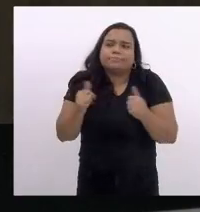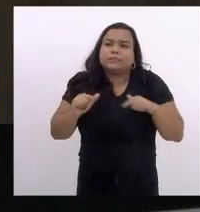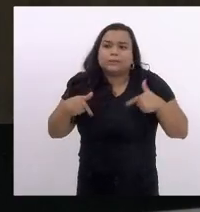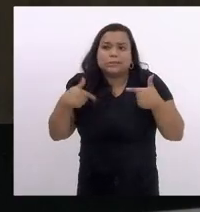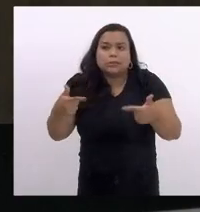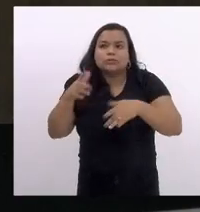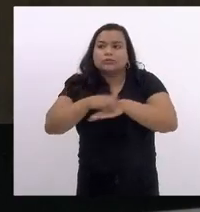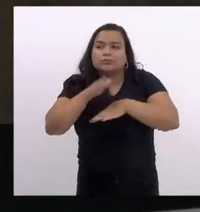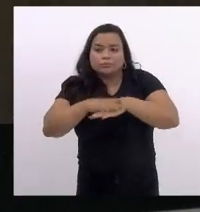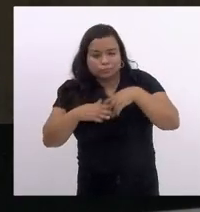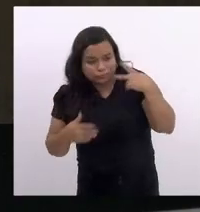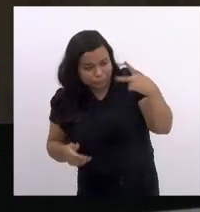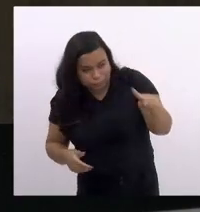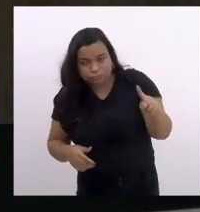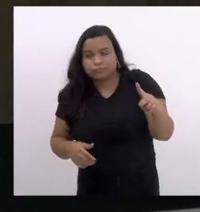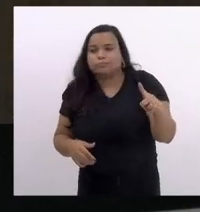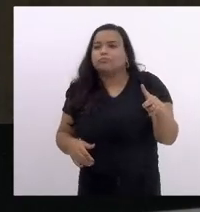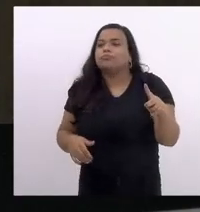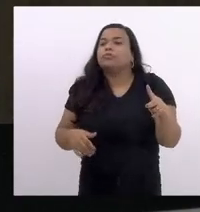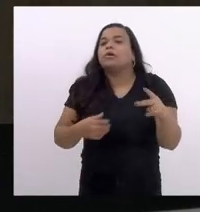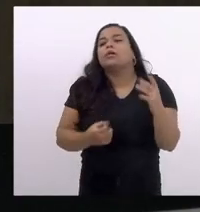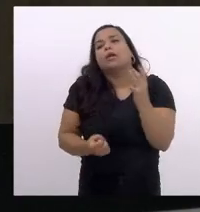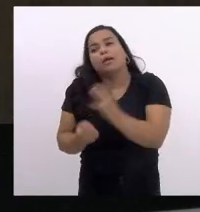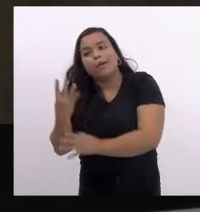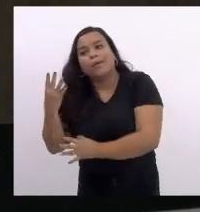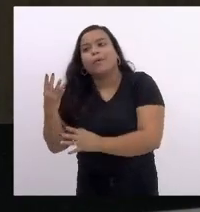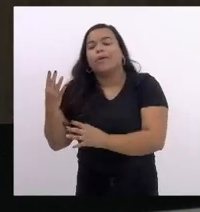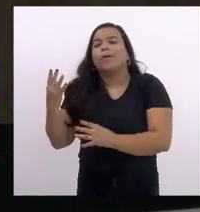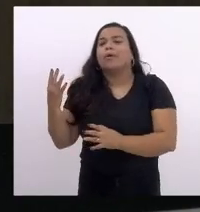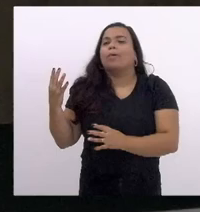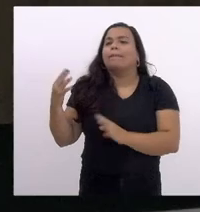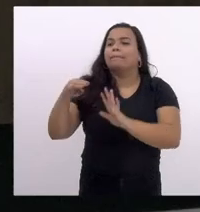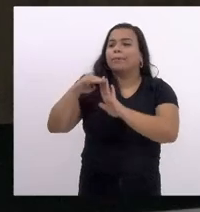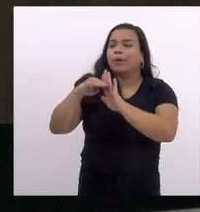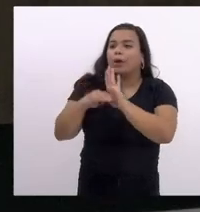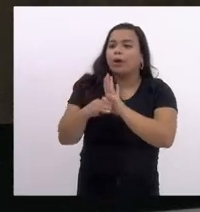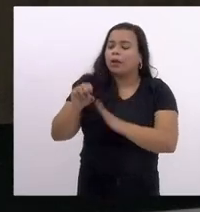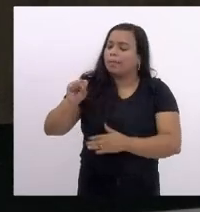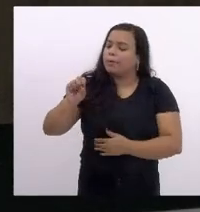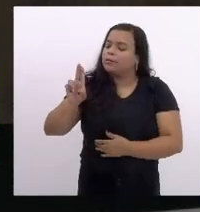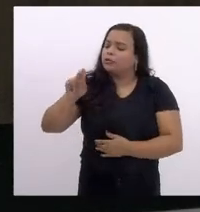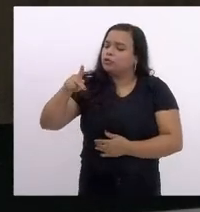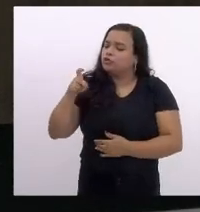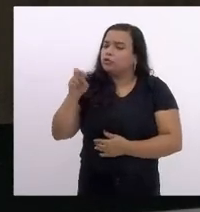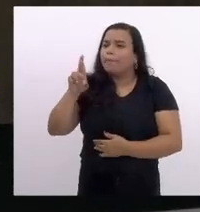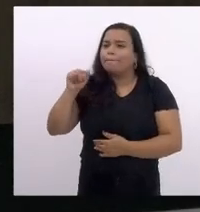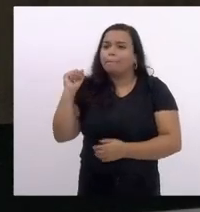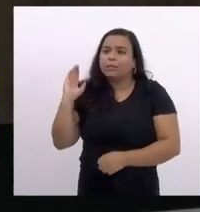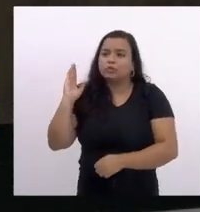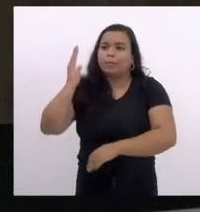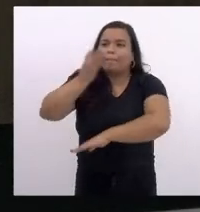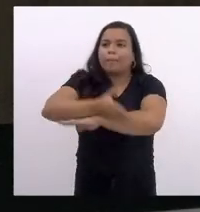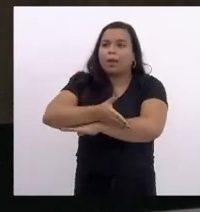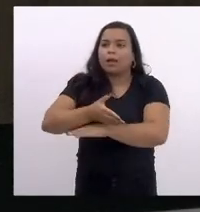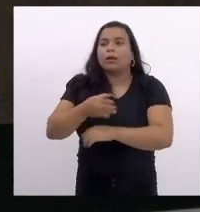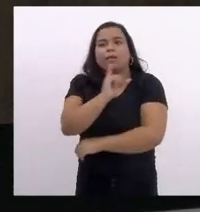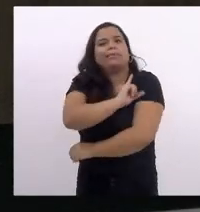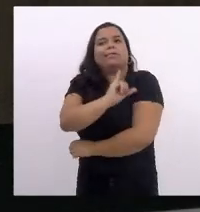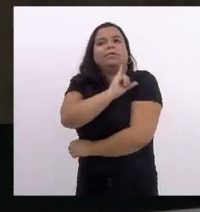Vossa Excelência, que instituiu o programa Supera Rio. Em duas